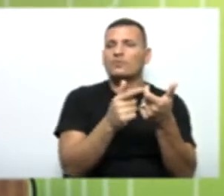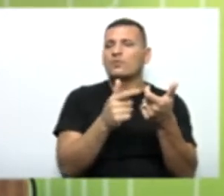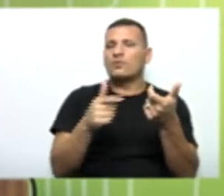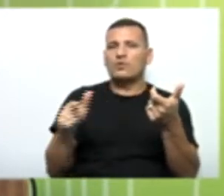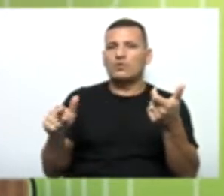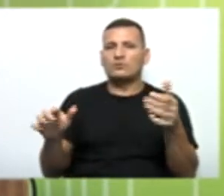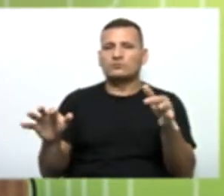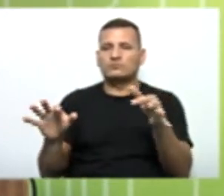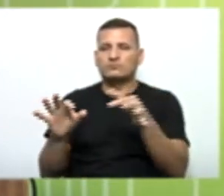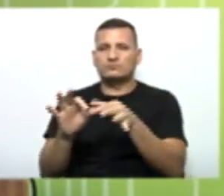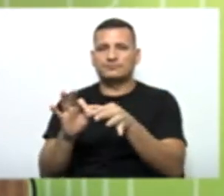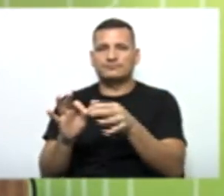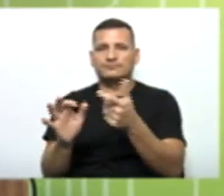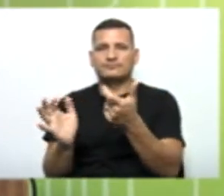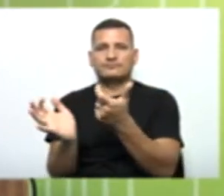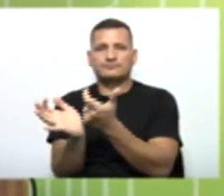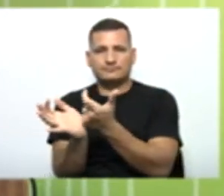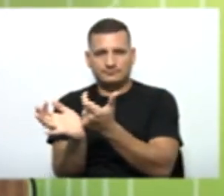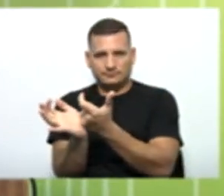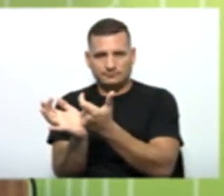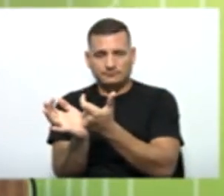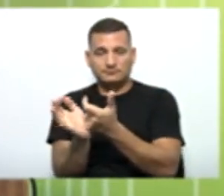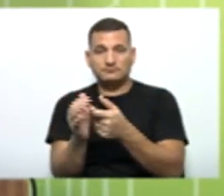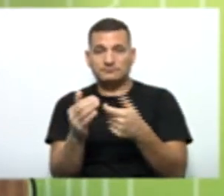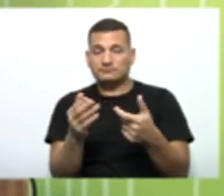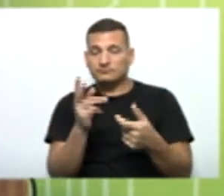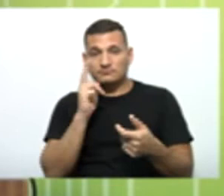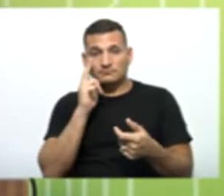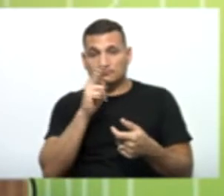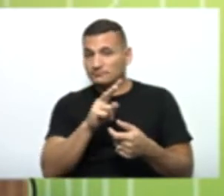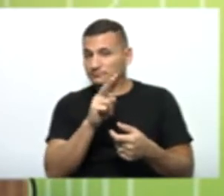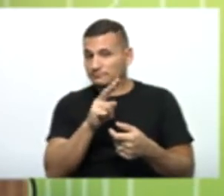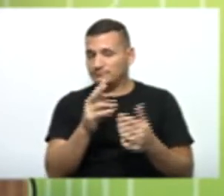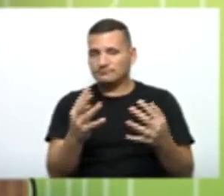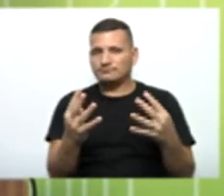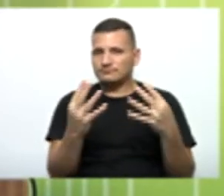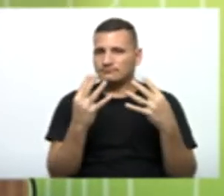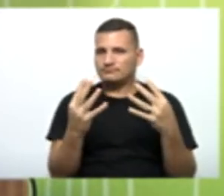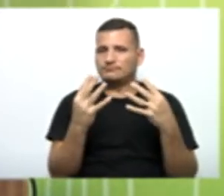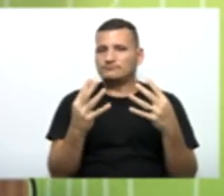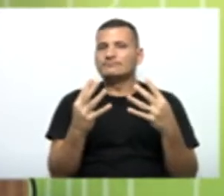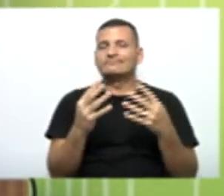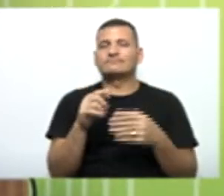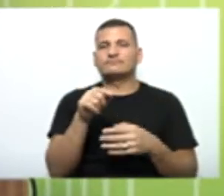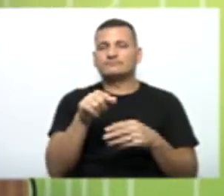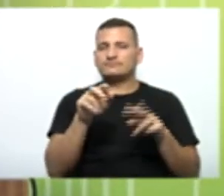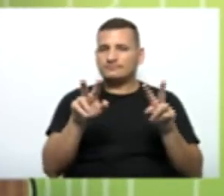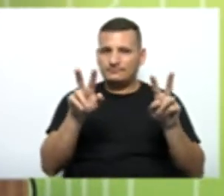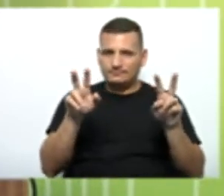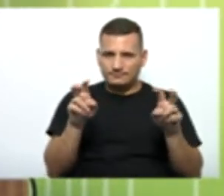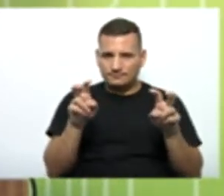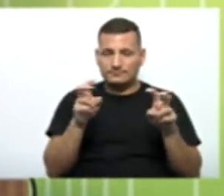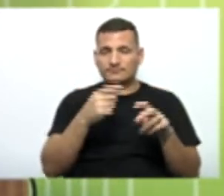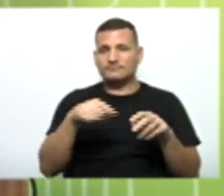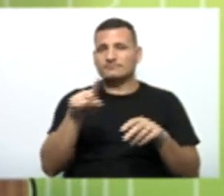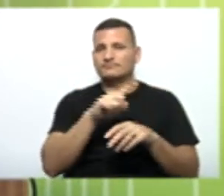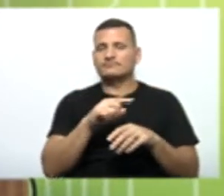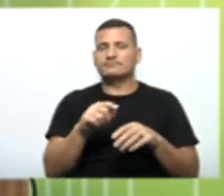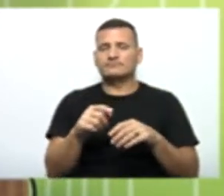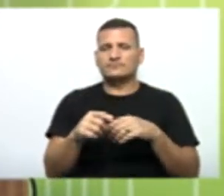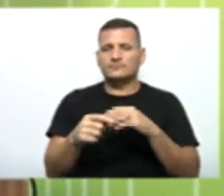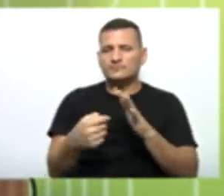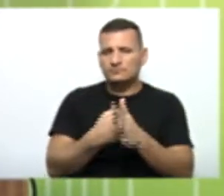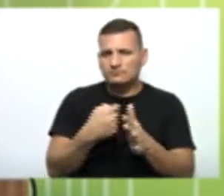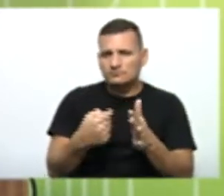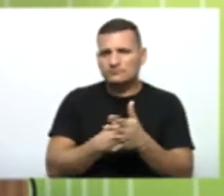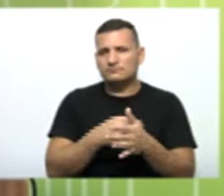forma de relacionamento. Então, preste muita atenção quando a gente chegar nesse assunto, para vocês participarem, né?